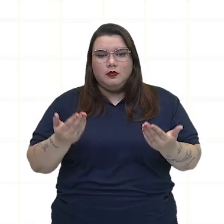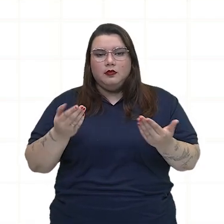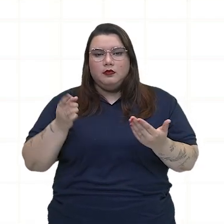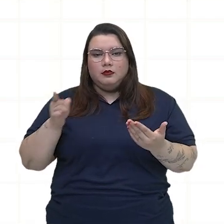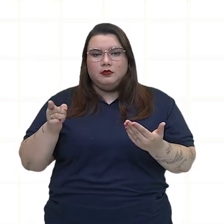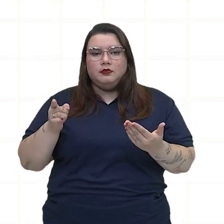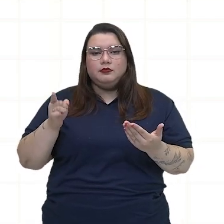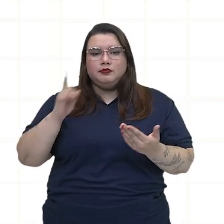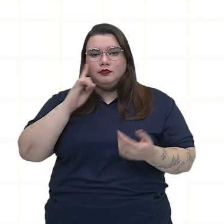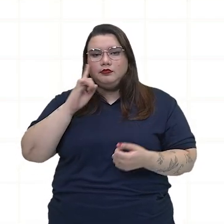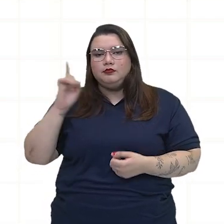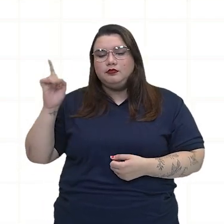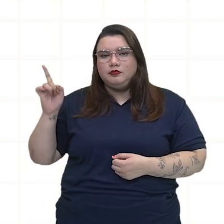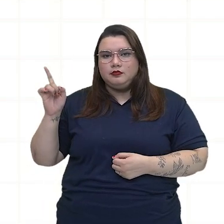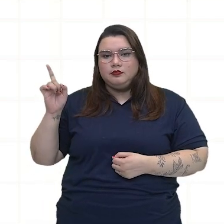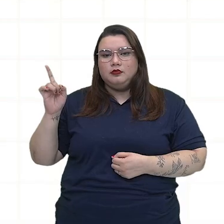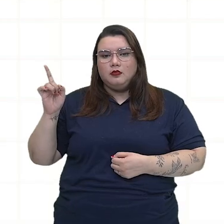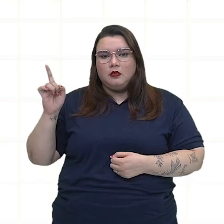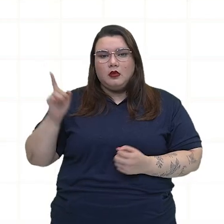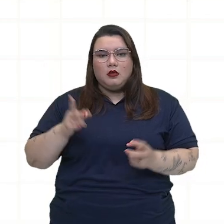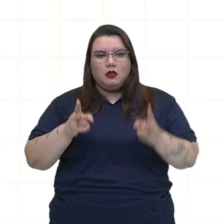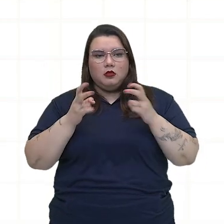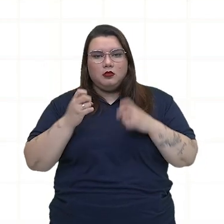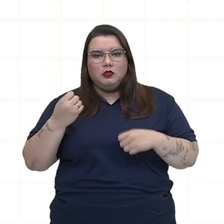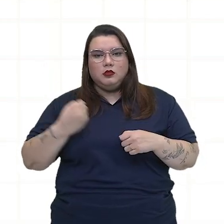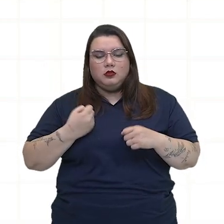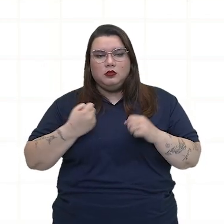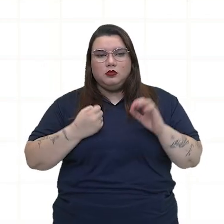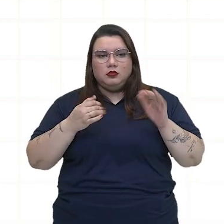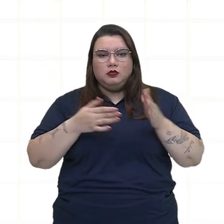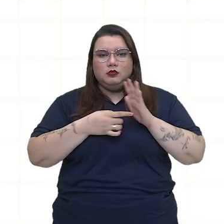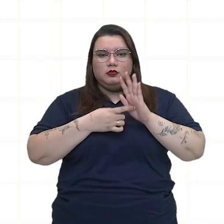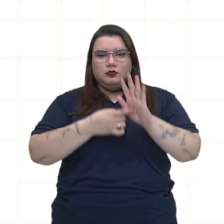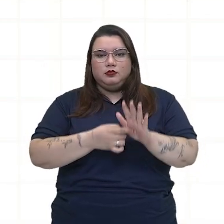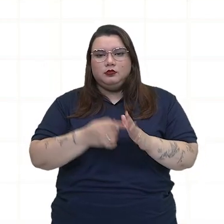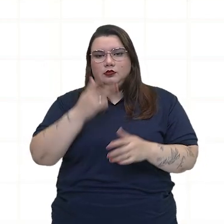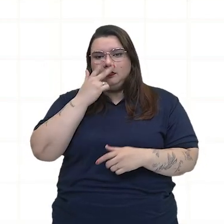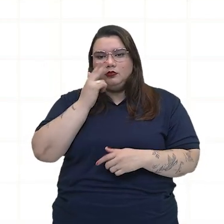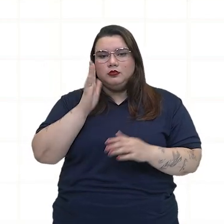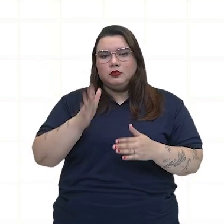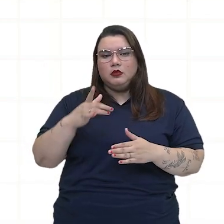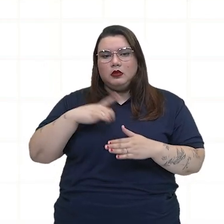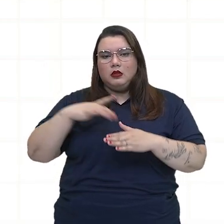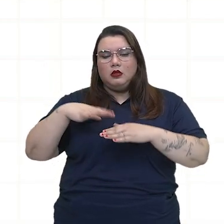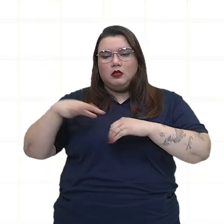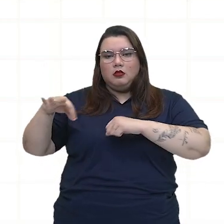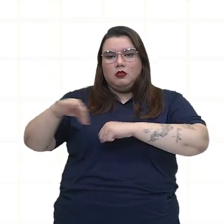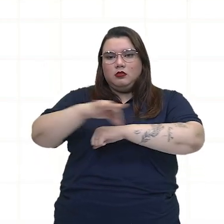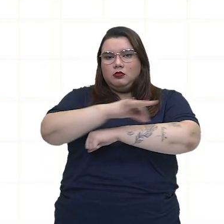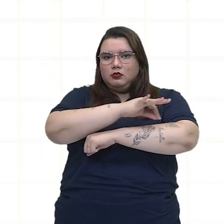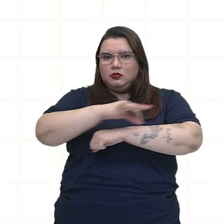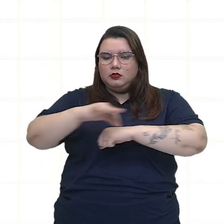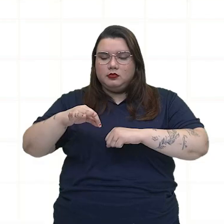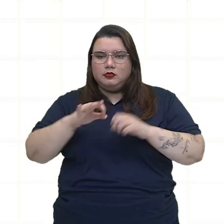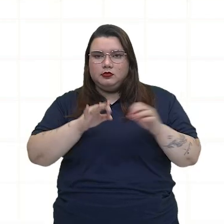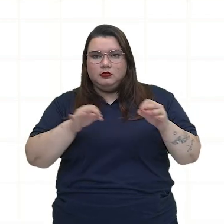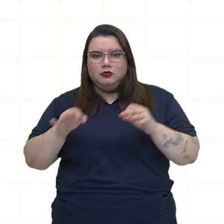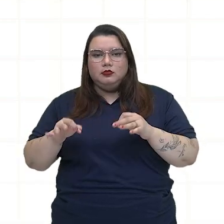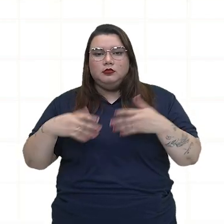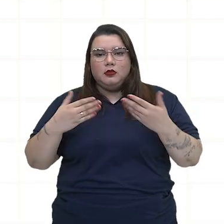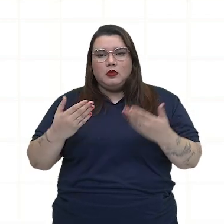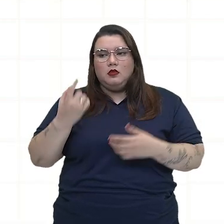gráfica, né, a gente vai observar os valores que já estão aí, é como se já tivesse uma régua nesse mapa, e